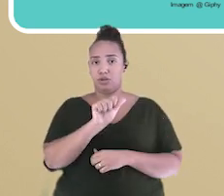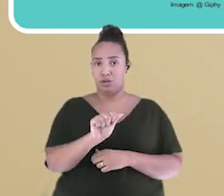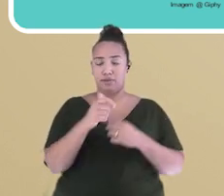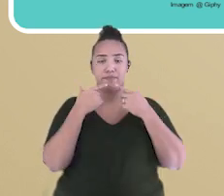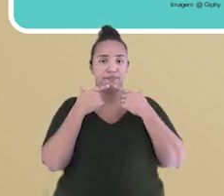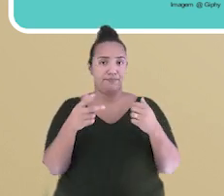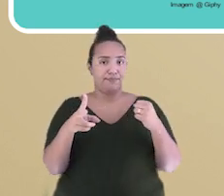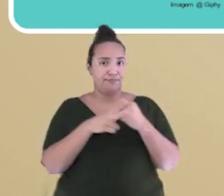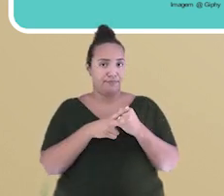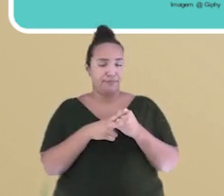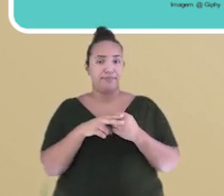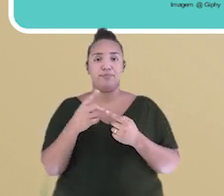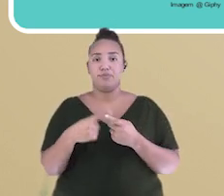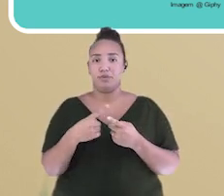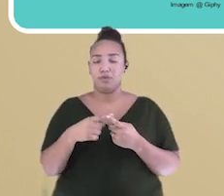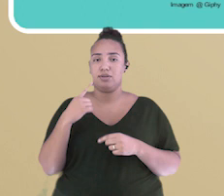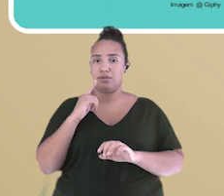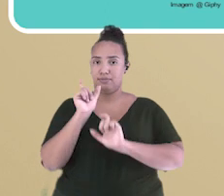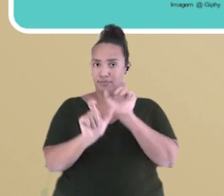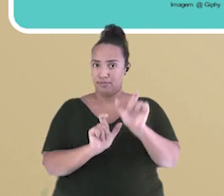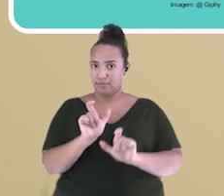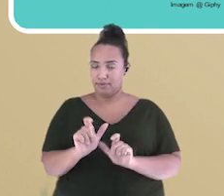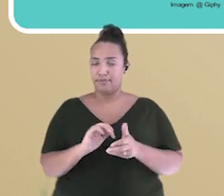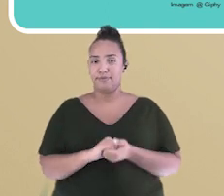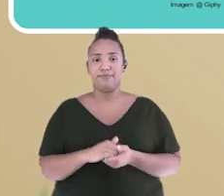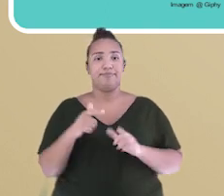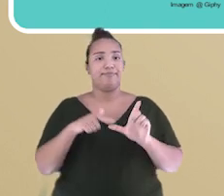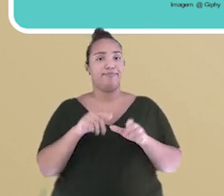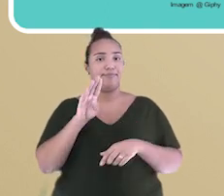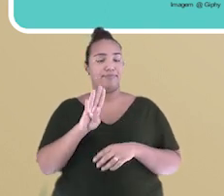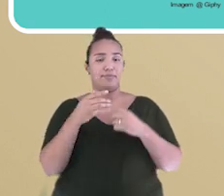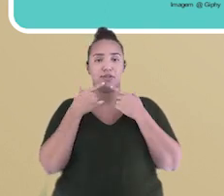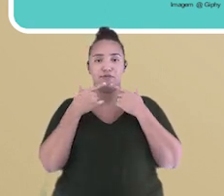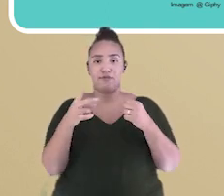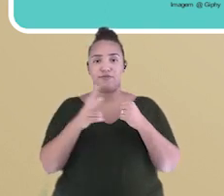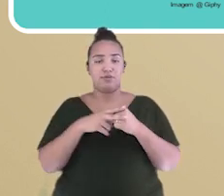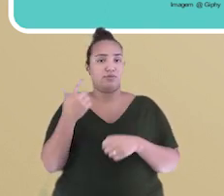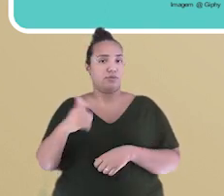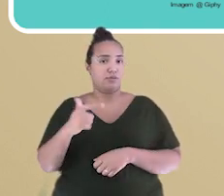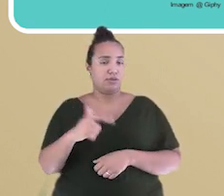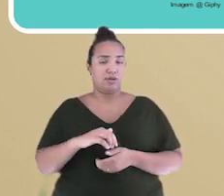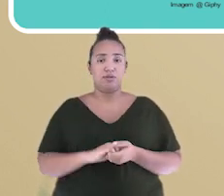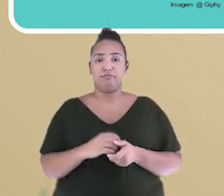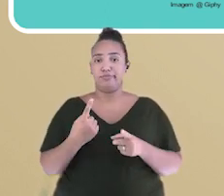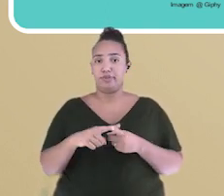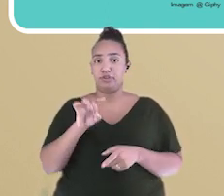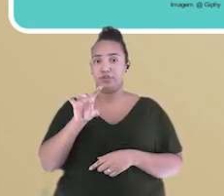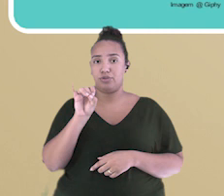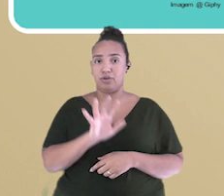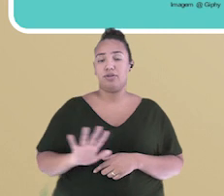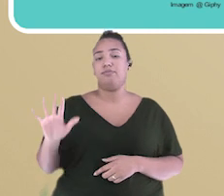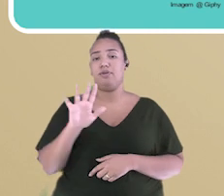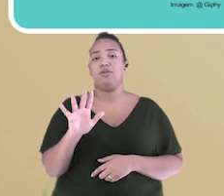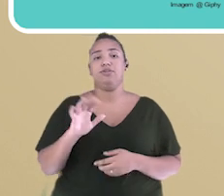A, linguagem verbal, pois há o uso de palavras. Letra B, linguagem não verbal, pois há apenas